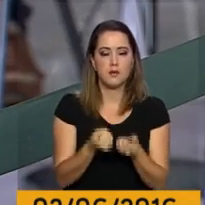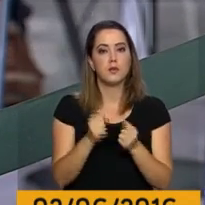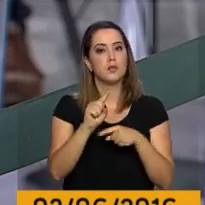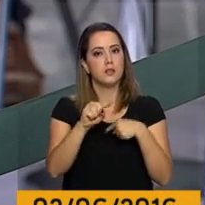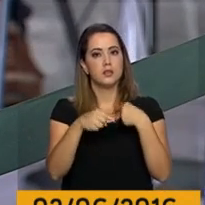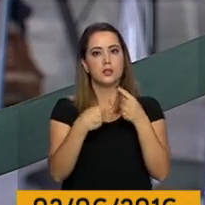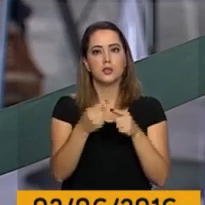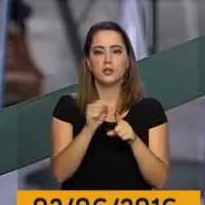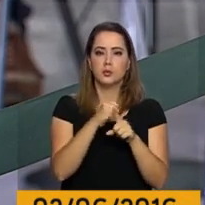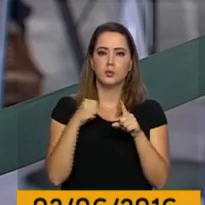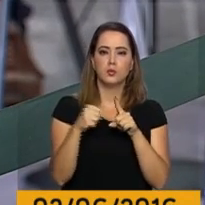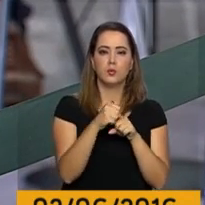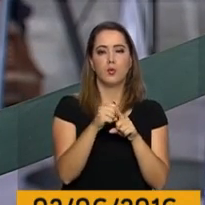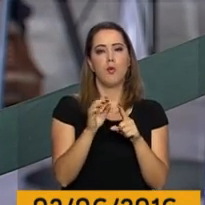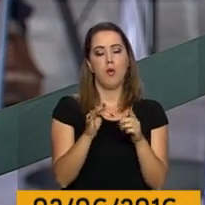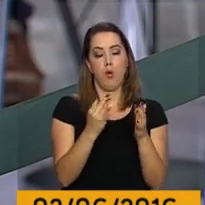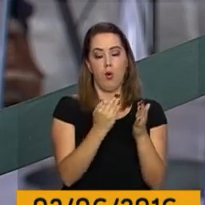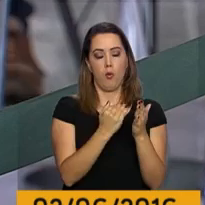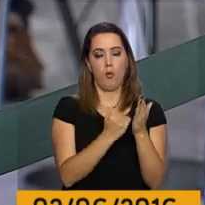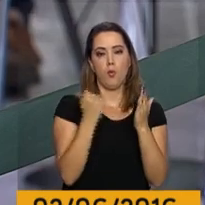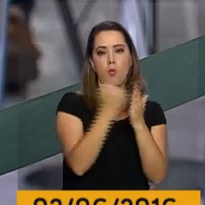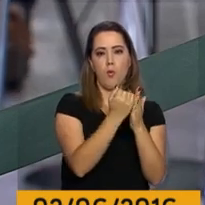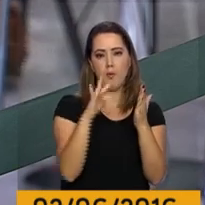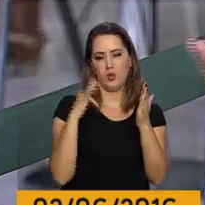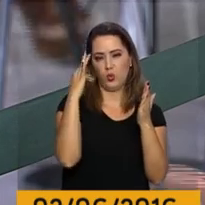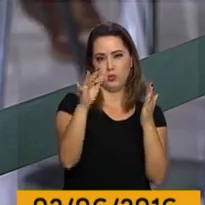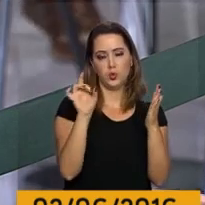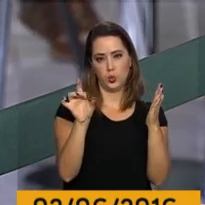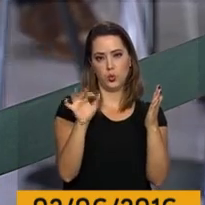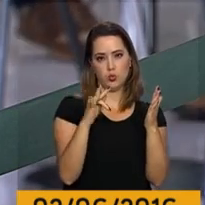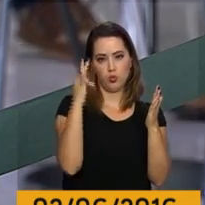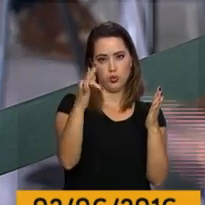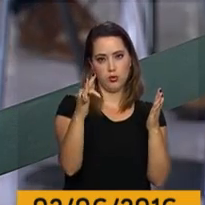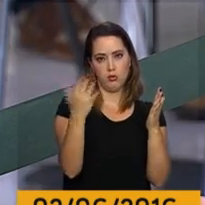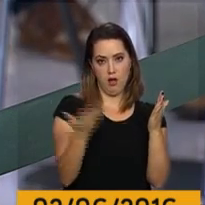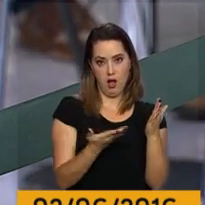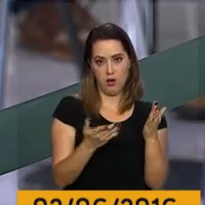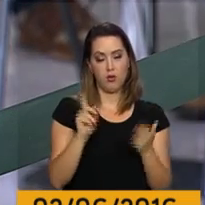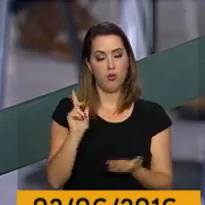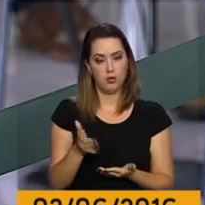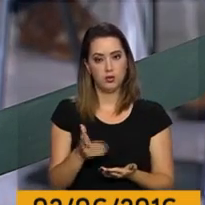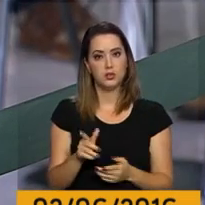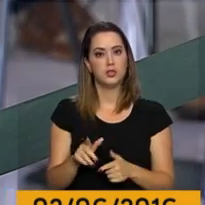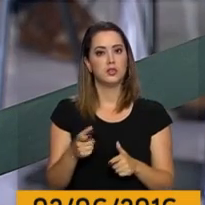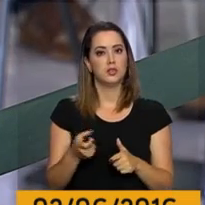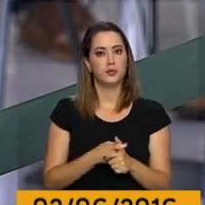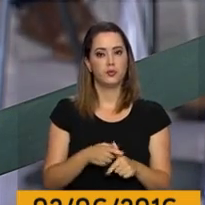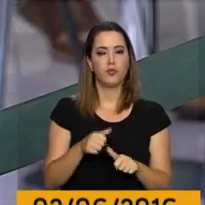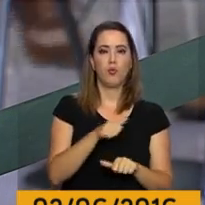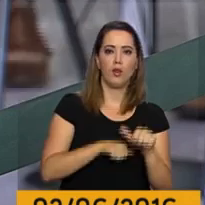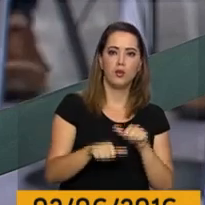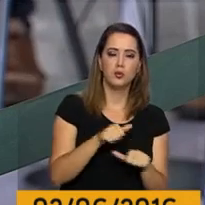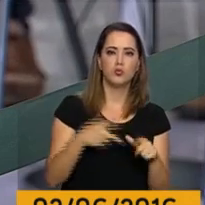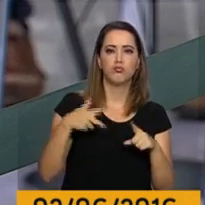maior nesse momento. E o governo anunciou, autorizou o aumento para os servidores, vai renegociar a dívida dos estados, reverter o corte no